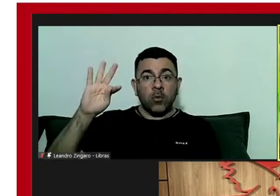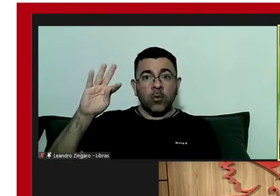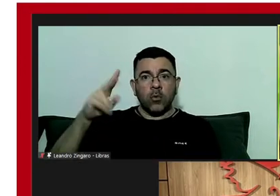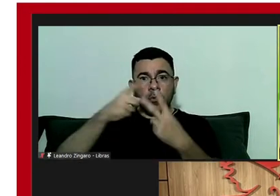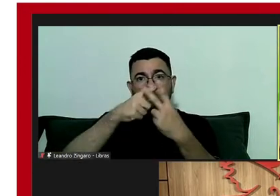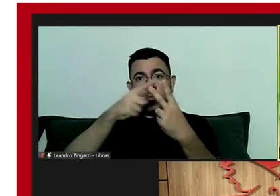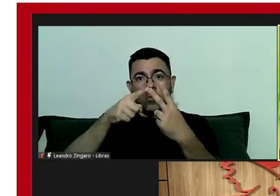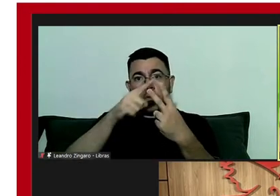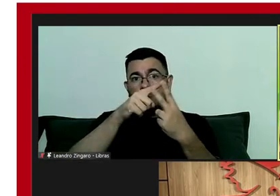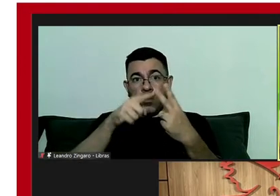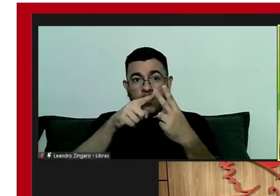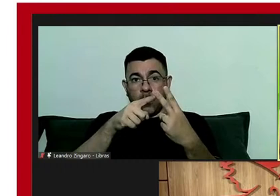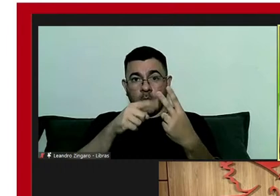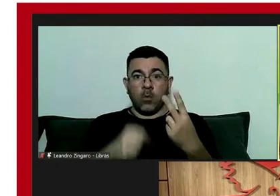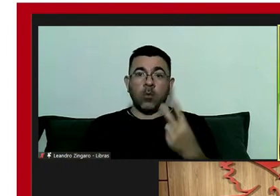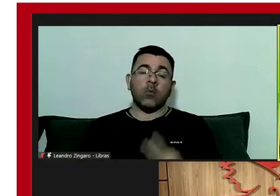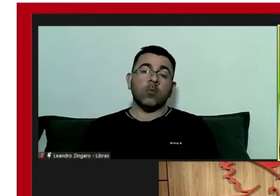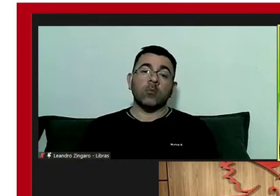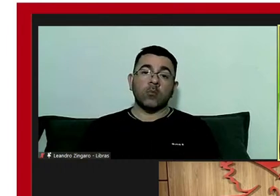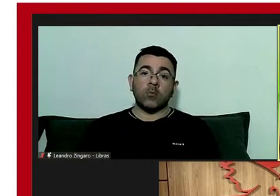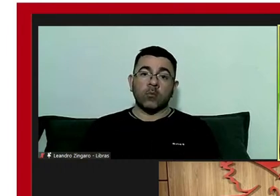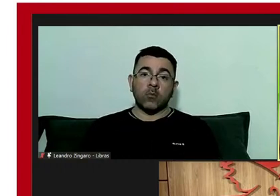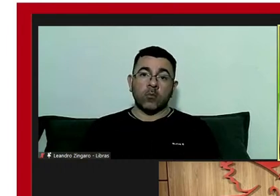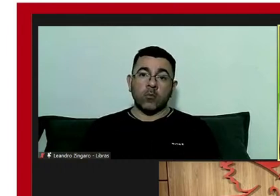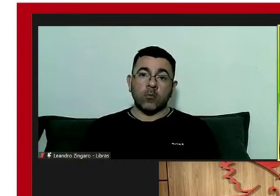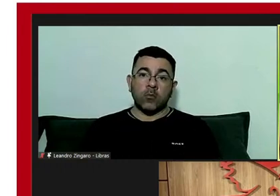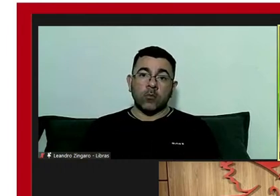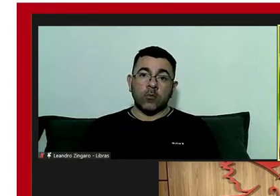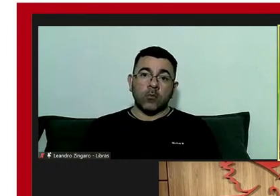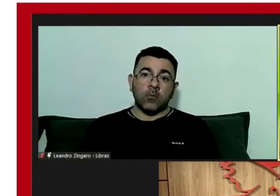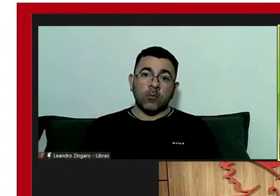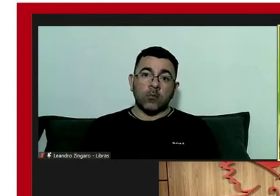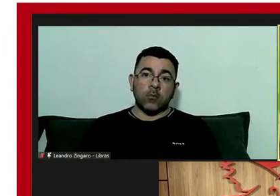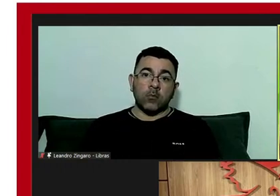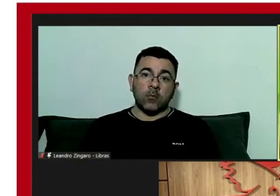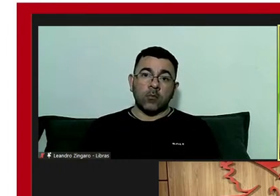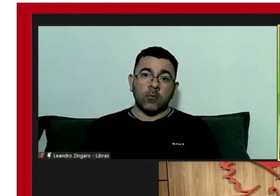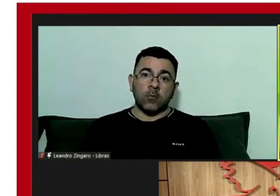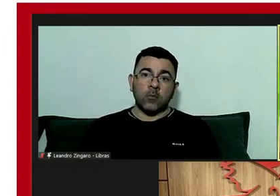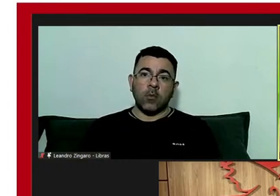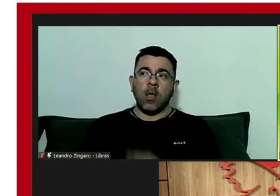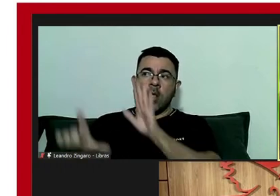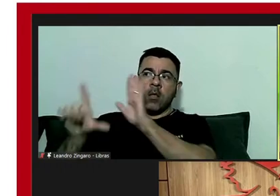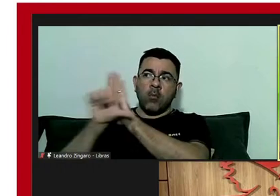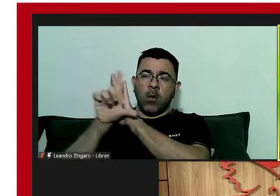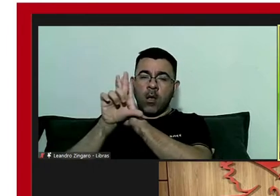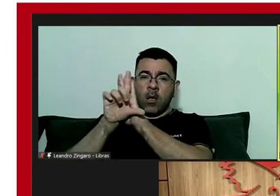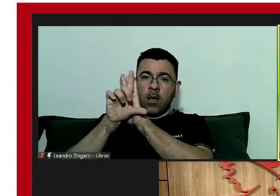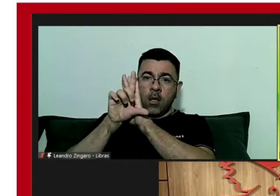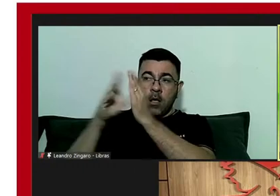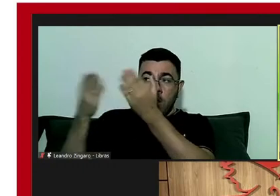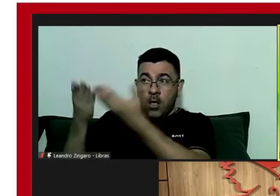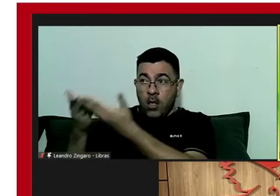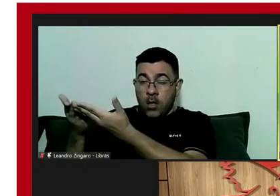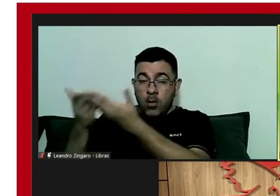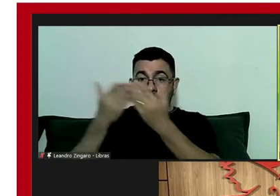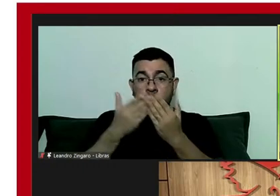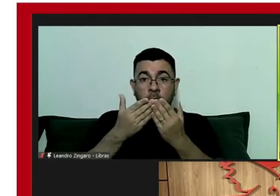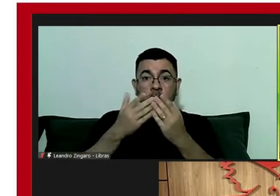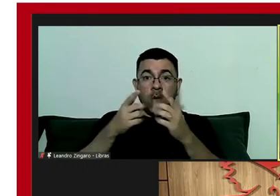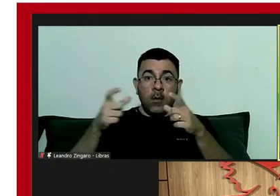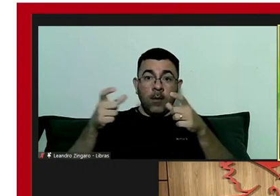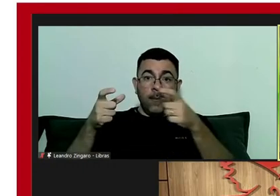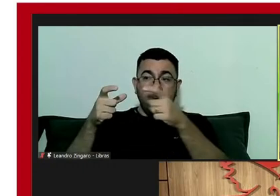certo duas coisas primeiro é uma é uma lei de incentivo Municipal onde numa área da cidade a gente